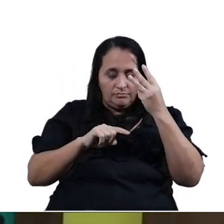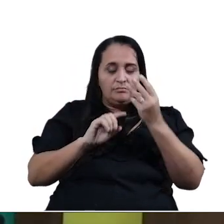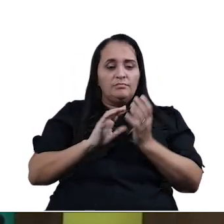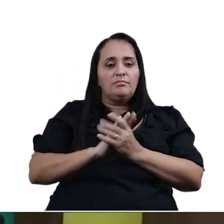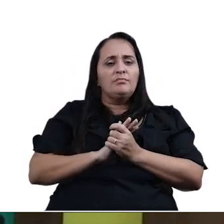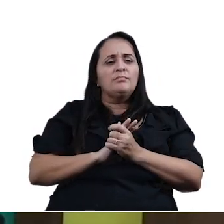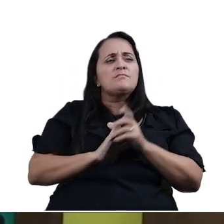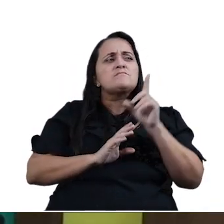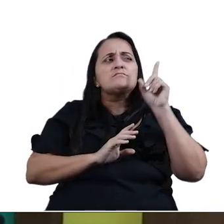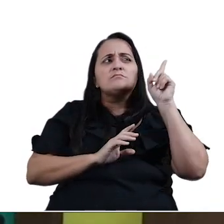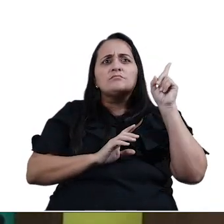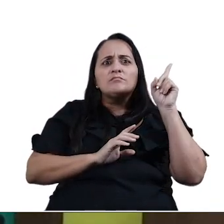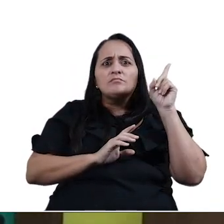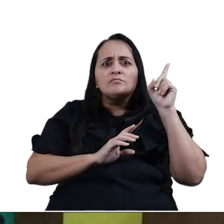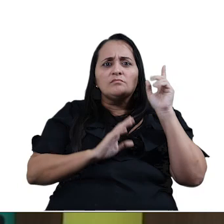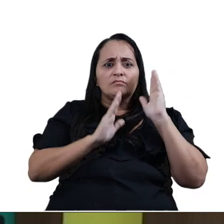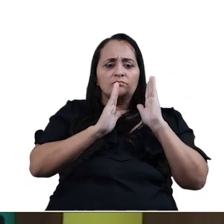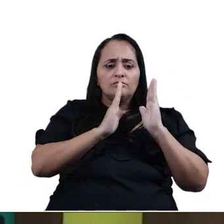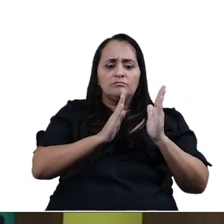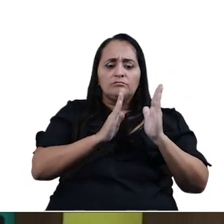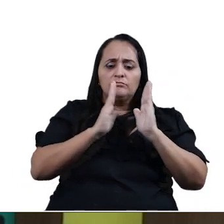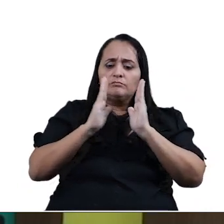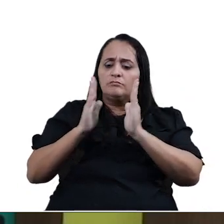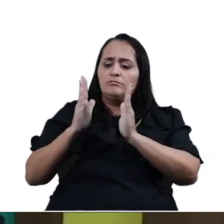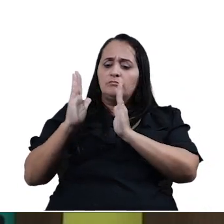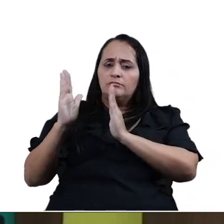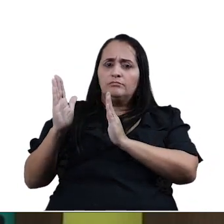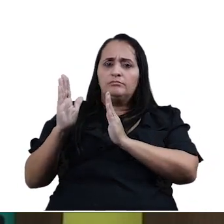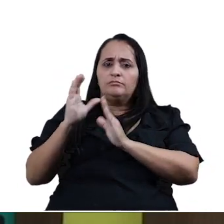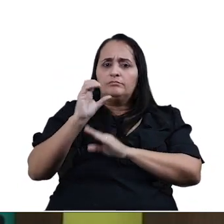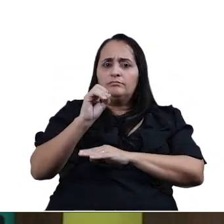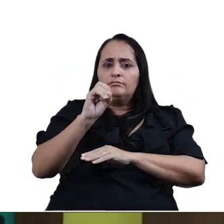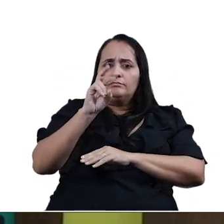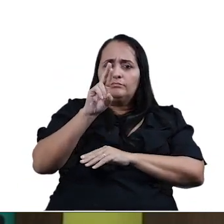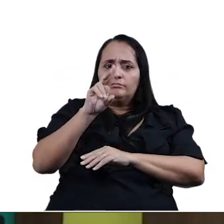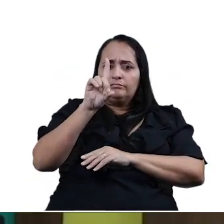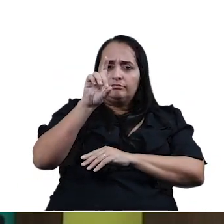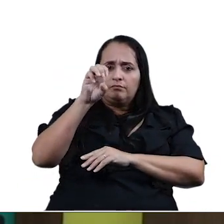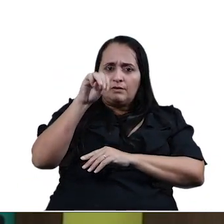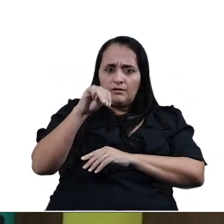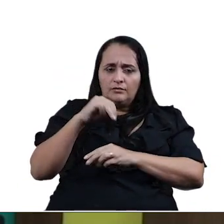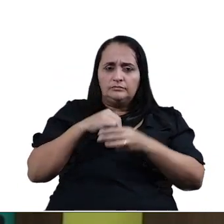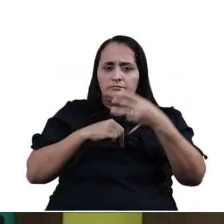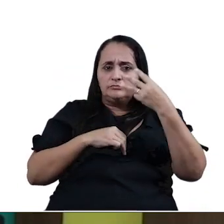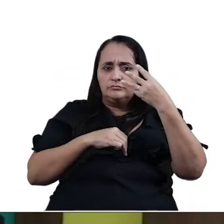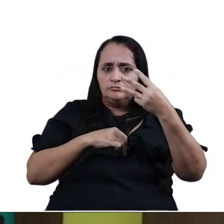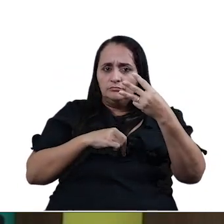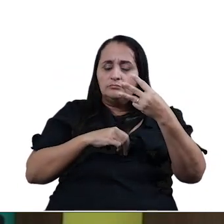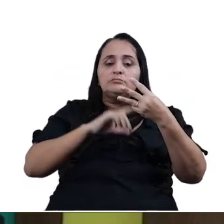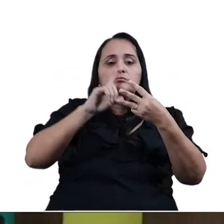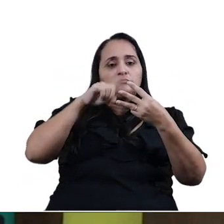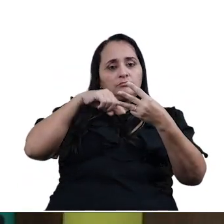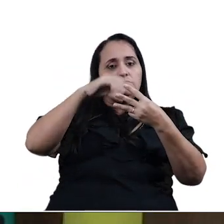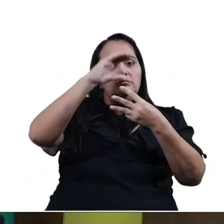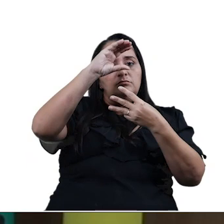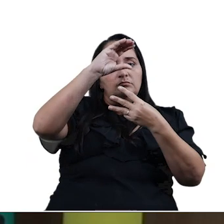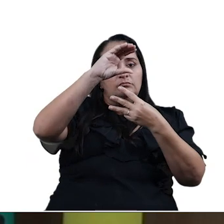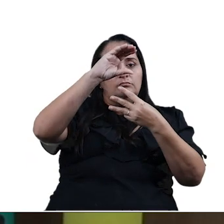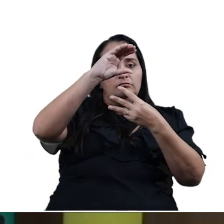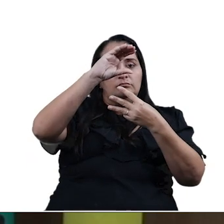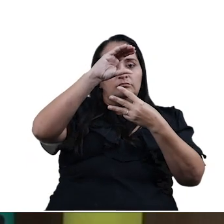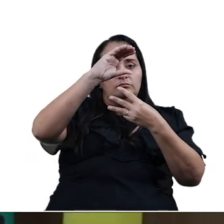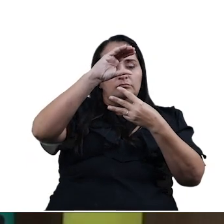E aqui, esta ordem 3, a terceira ordem, ó, é a ordem das centenas. A